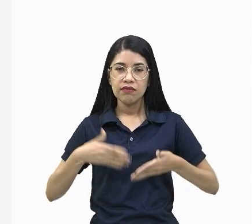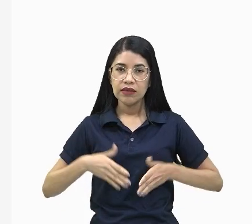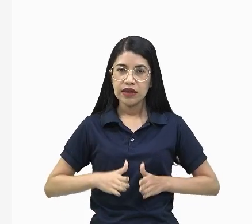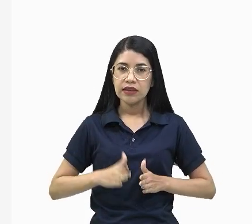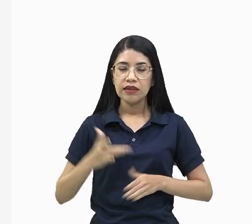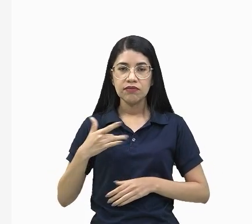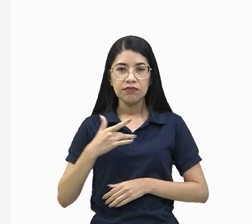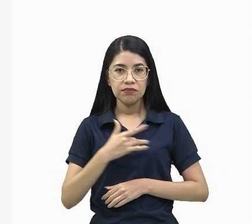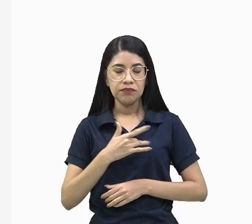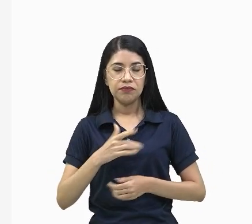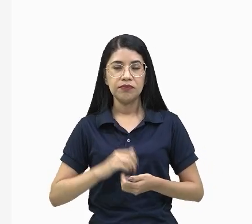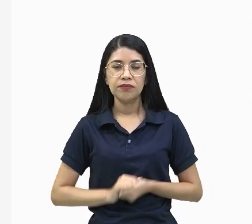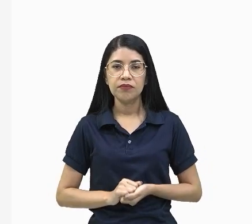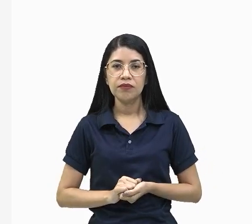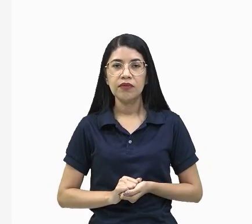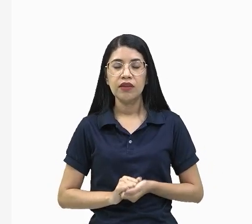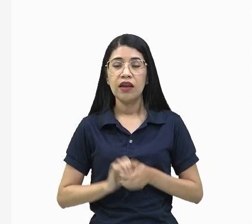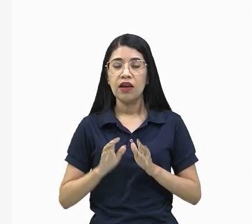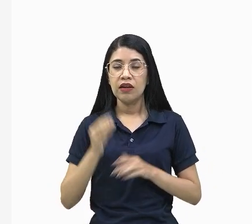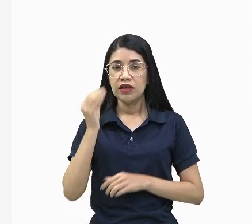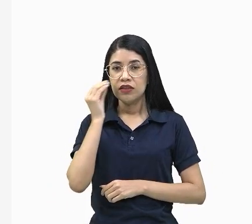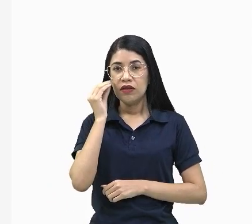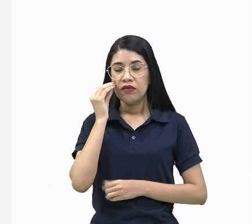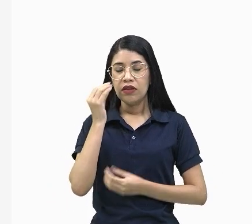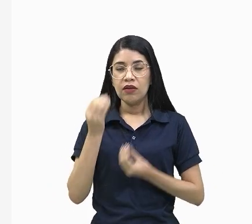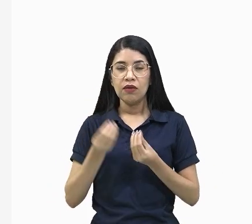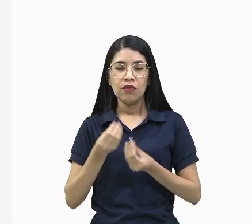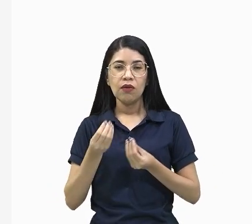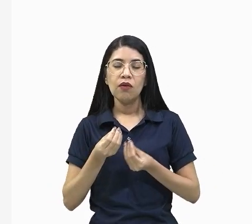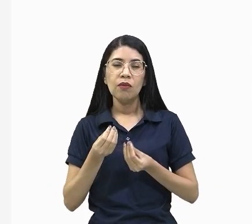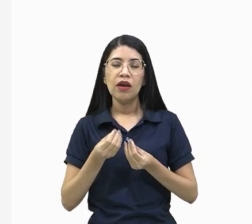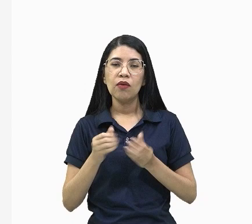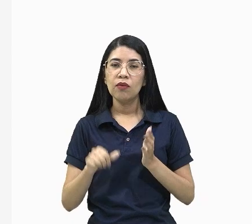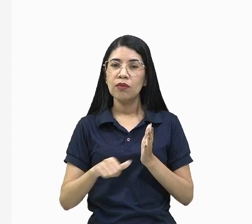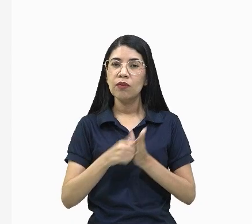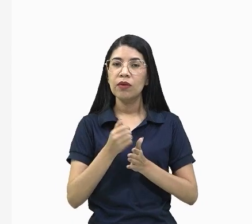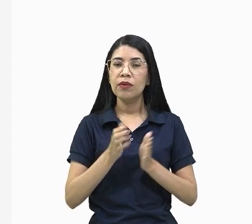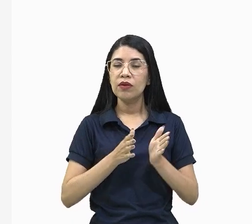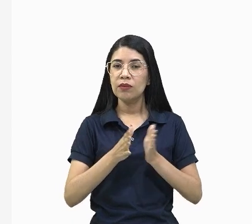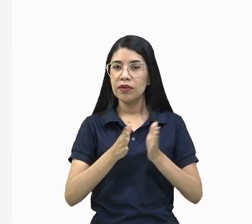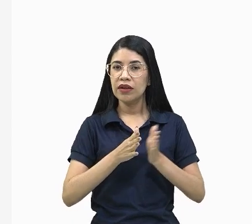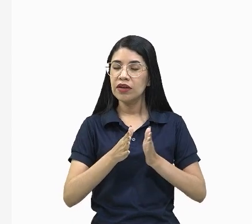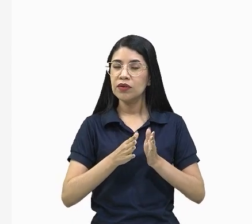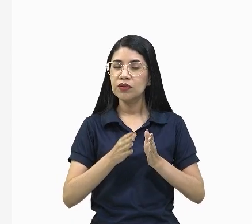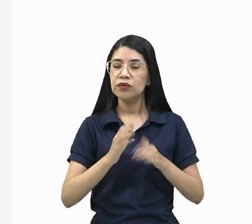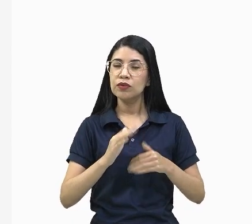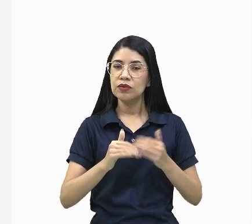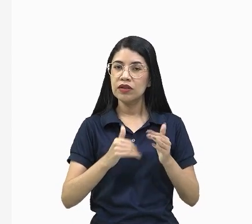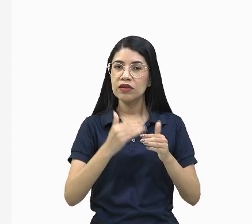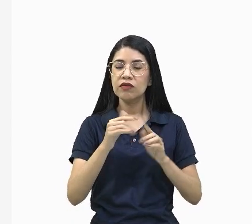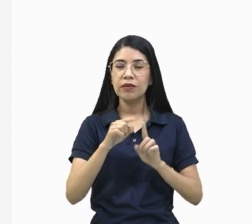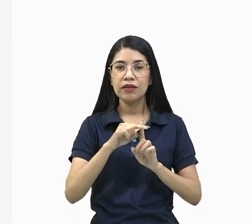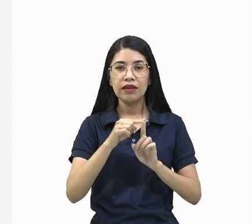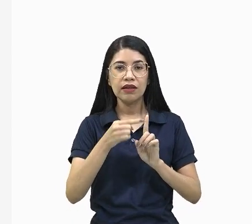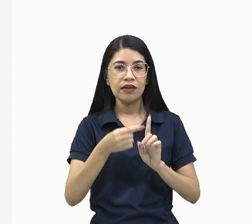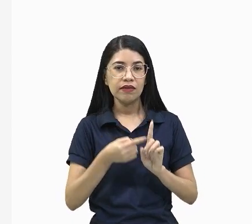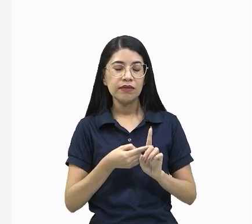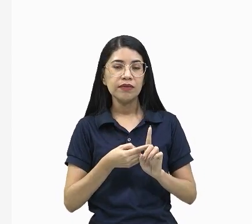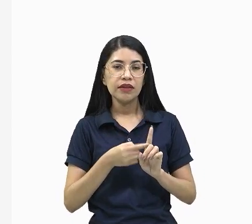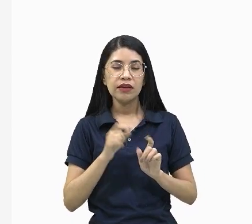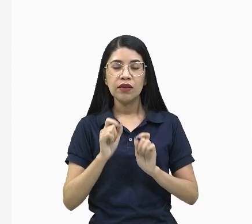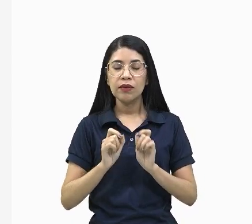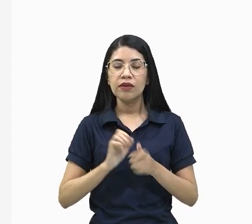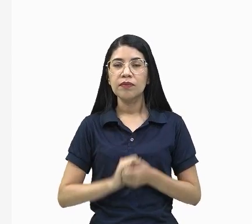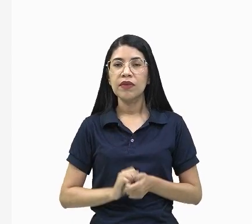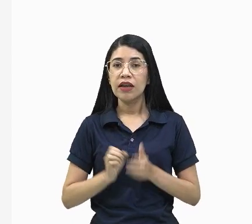nascer. Vamos, então, acompanhar um dos primeiros estágios desse desenvolvimento, né, dessa gravidez, então, é a